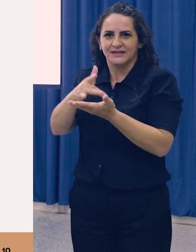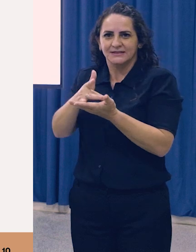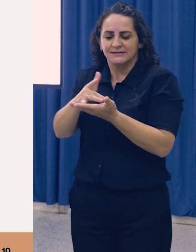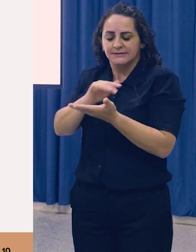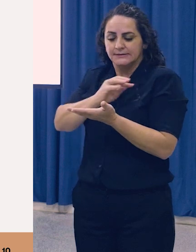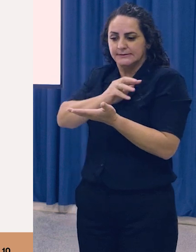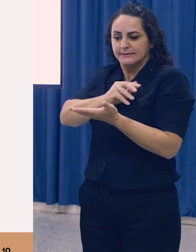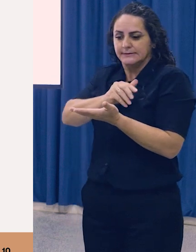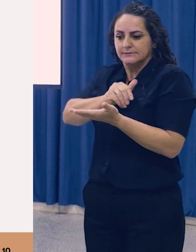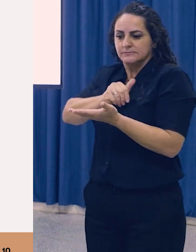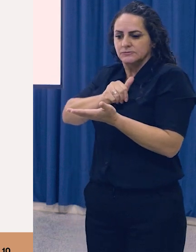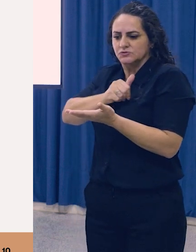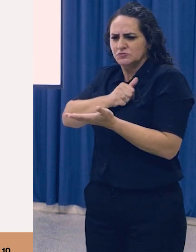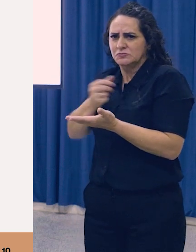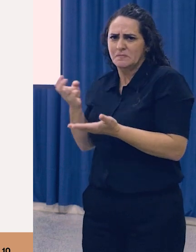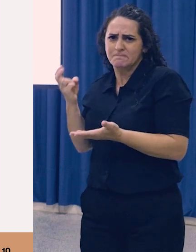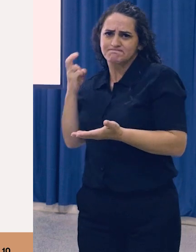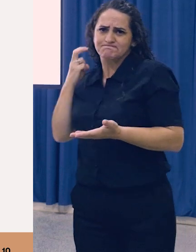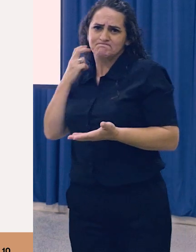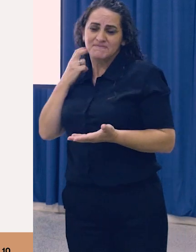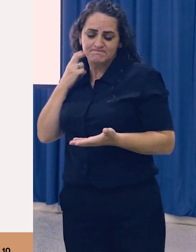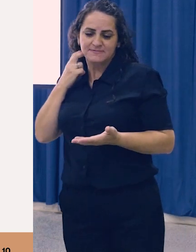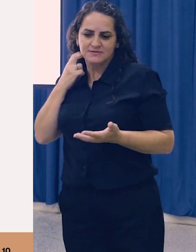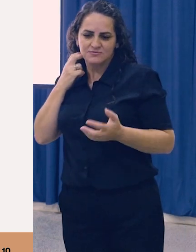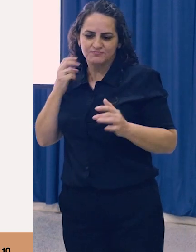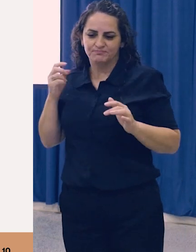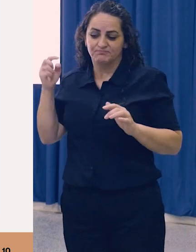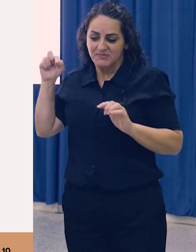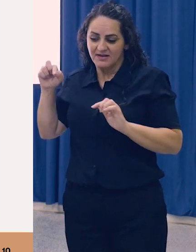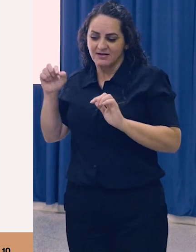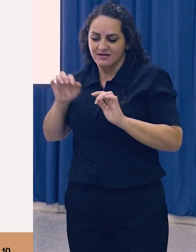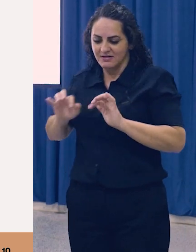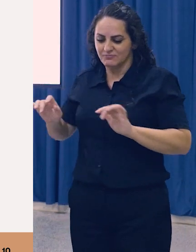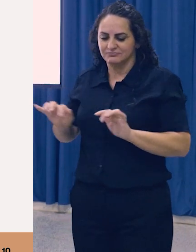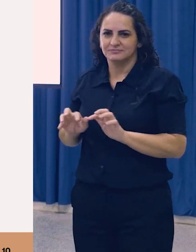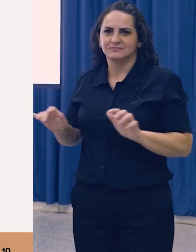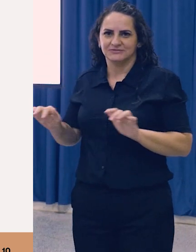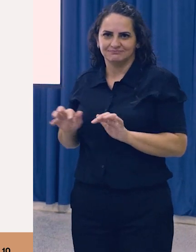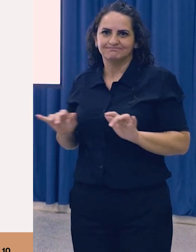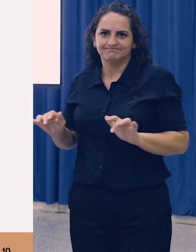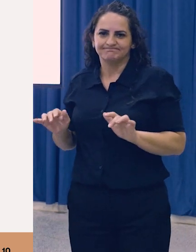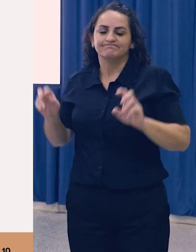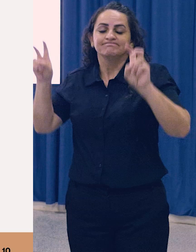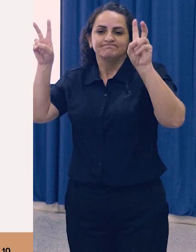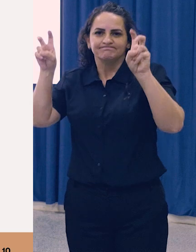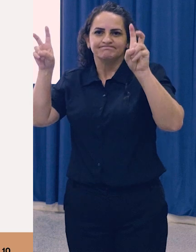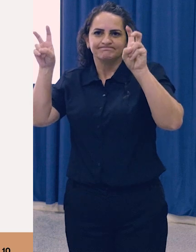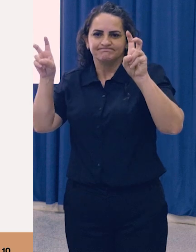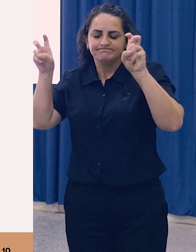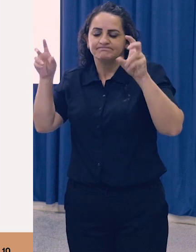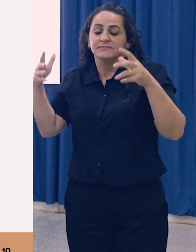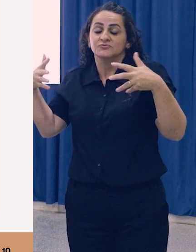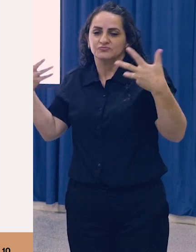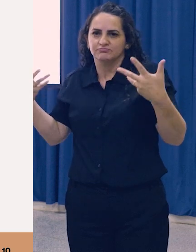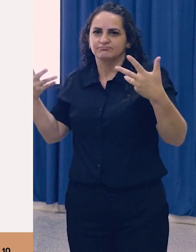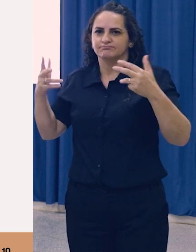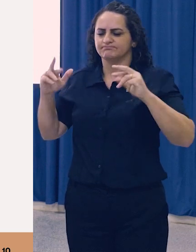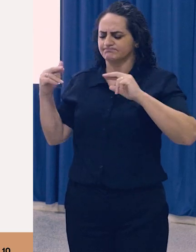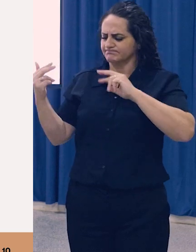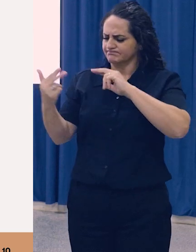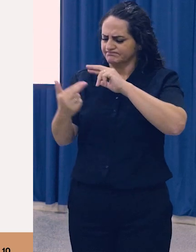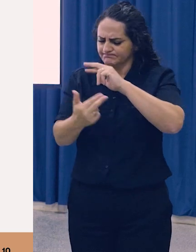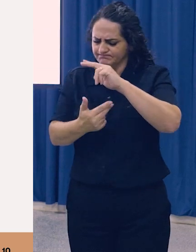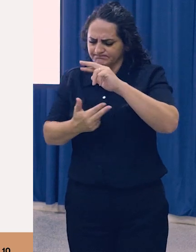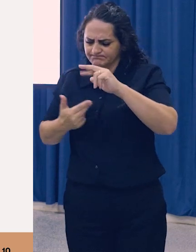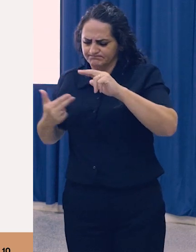vampiro, que é um pianista. Então, assim, a gente separou nas temáticas diversos